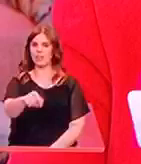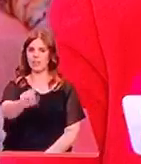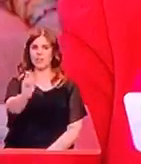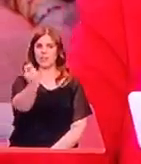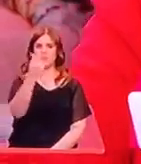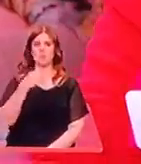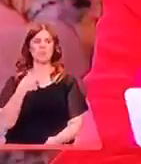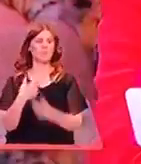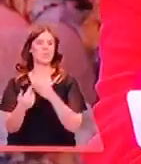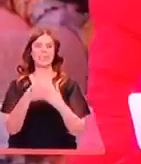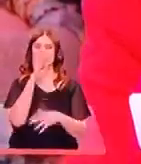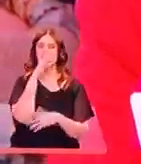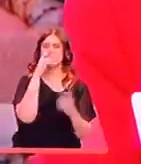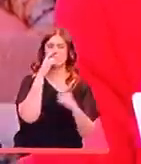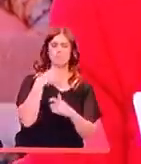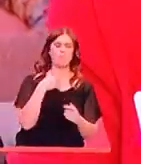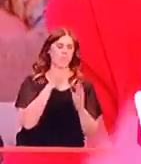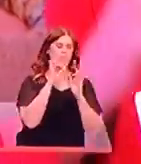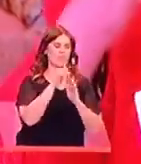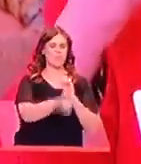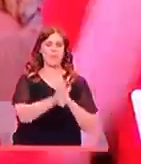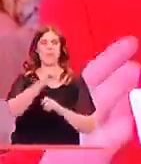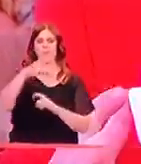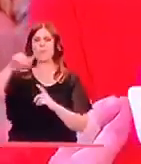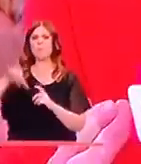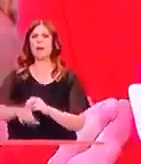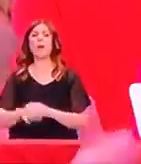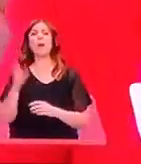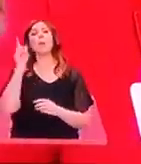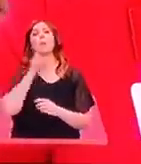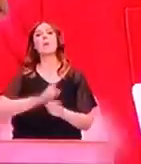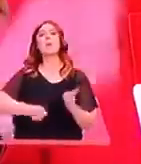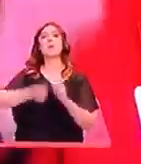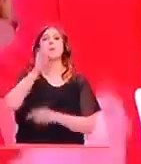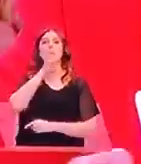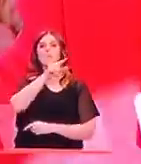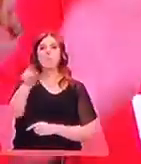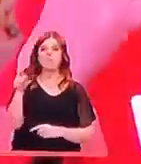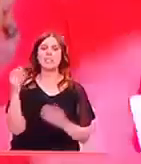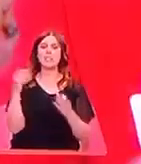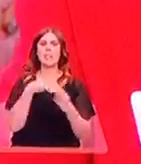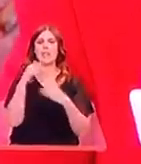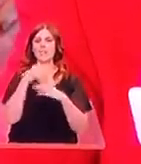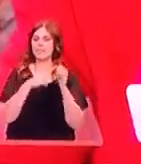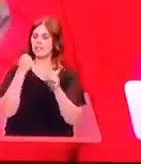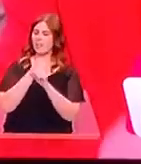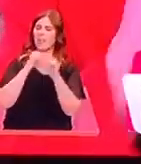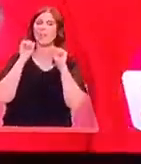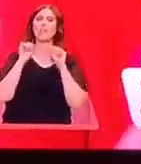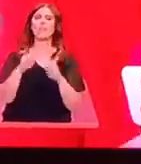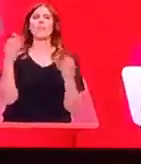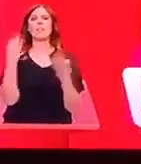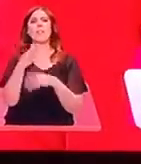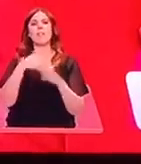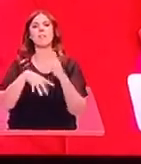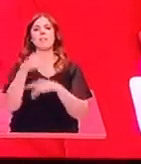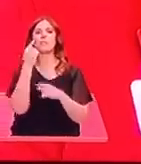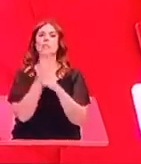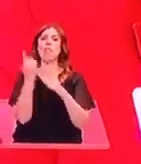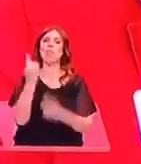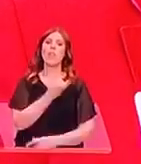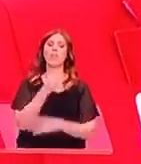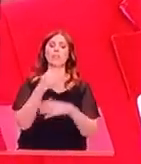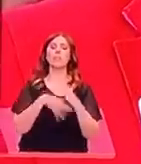me importa se uma vez fui bem tratado ou mal tratado. O que importa é você fazer a sua tarefa, você fazer aquilo que tem que ser